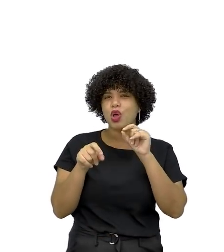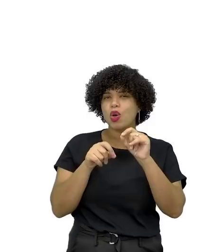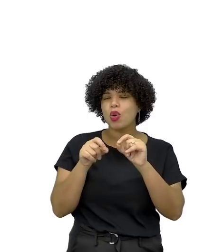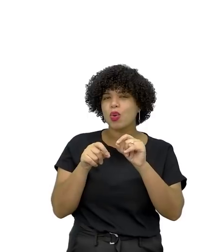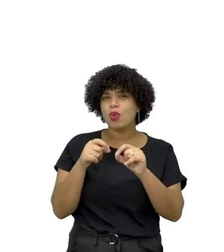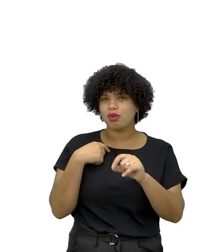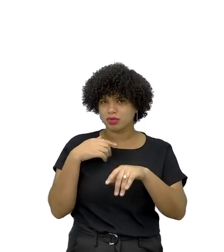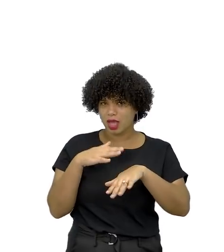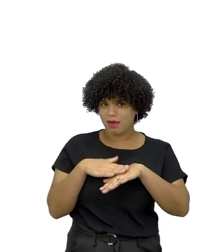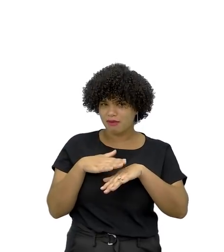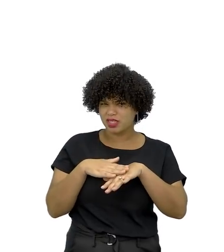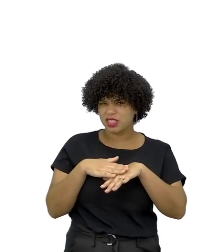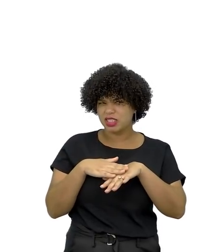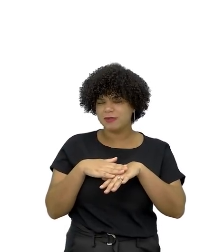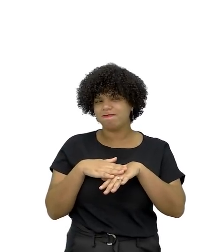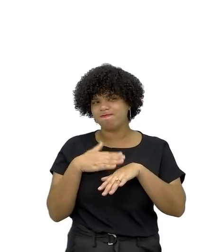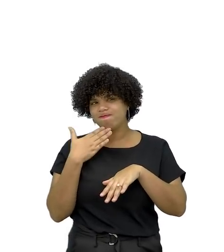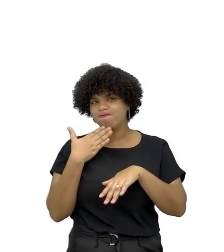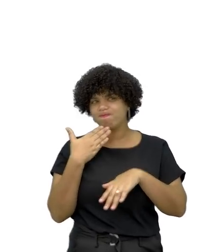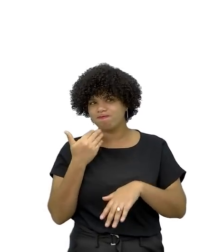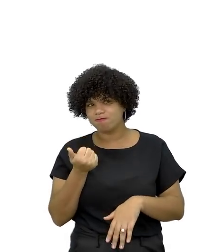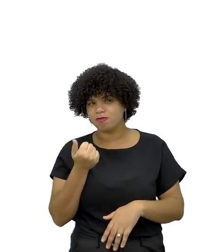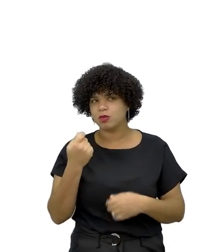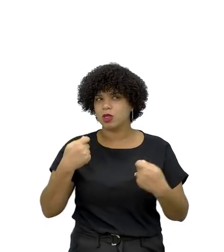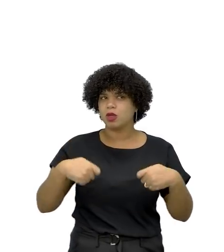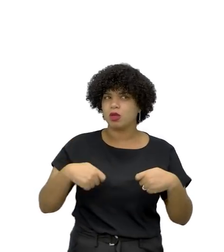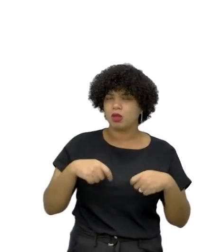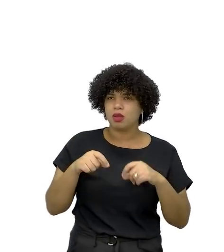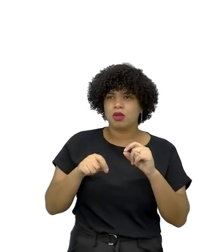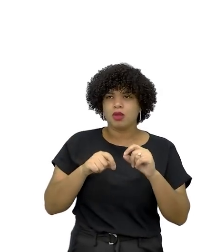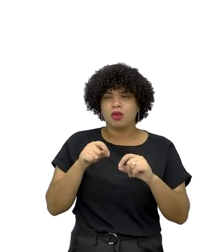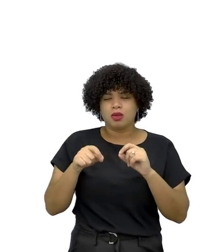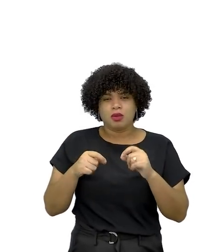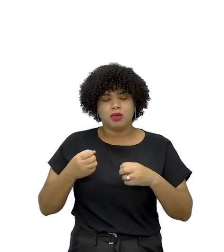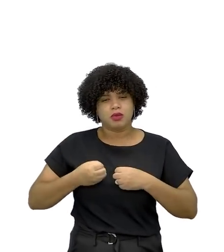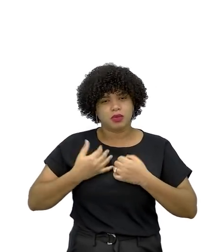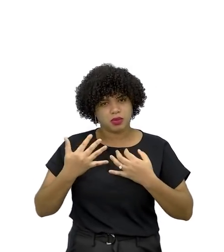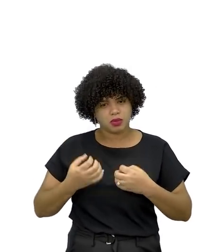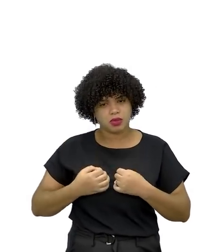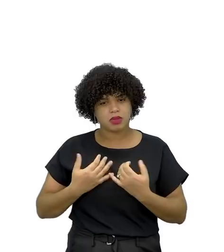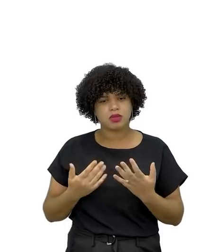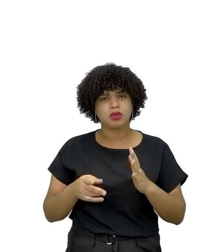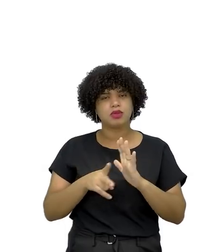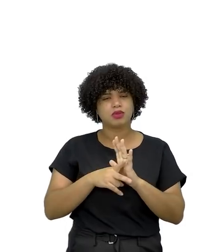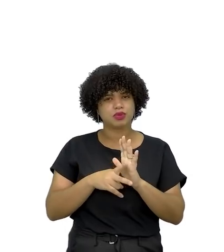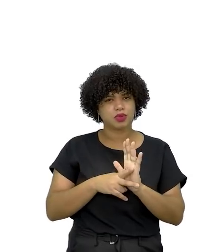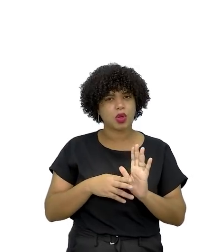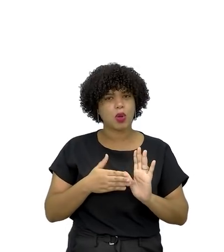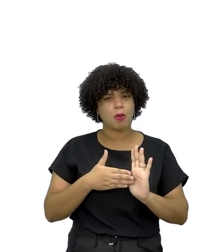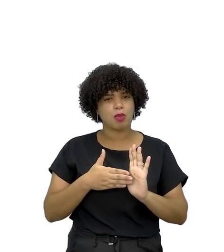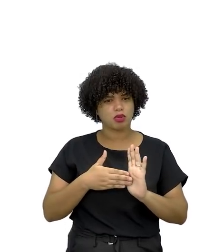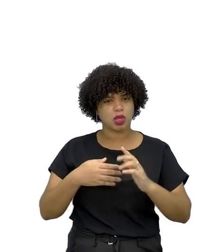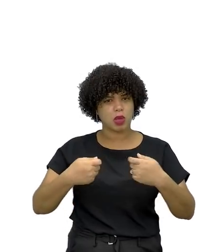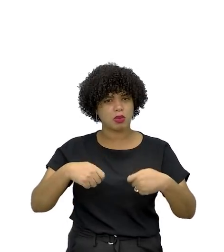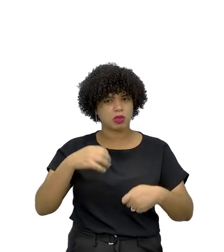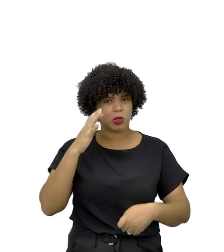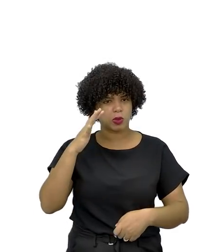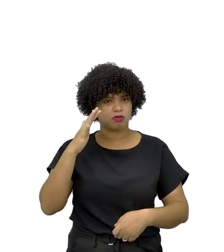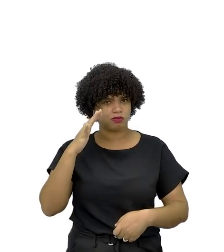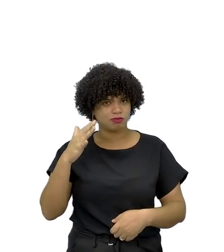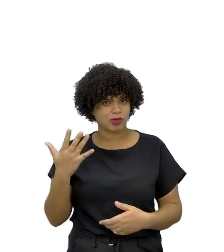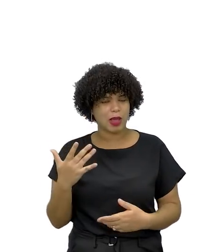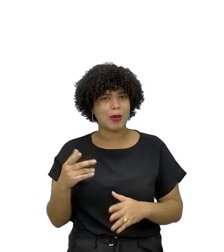fiz aqui que não está legal, né? Os dados coletados atendem à proposta que tem